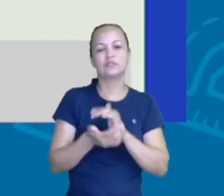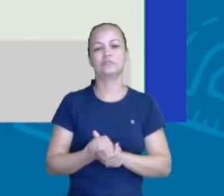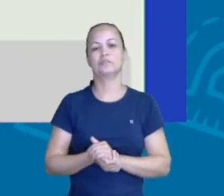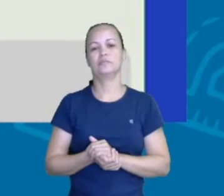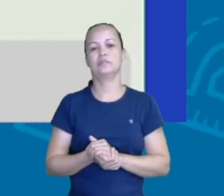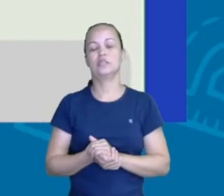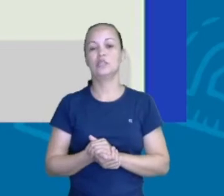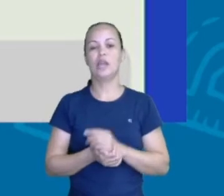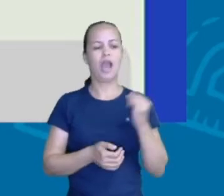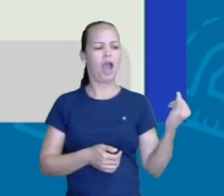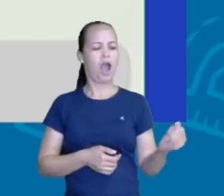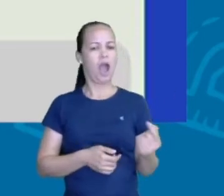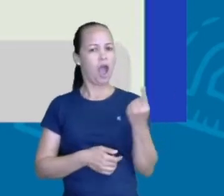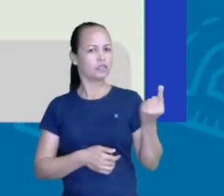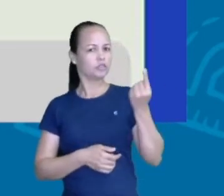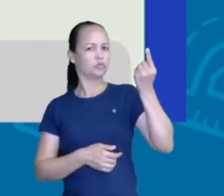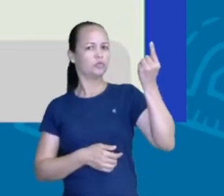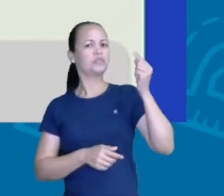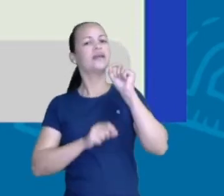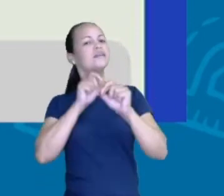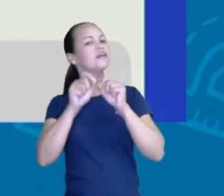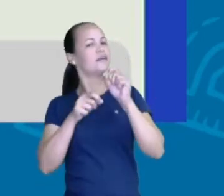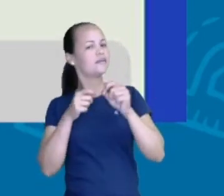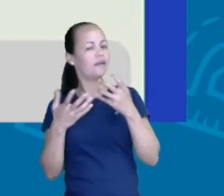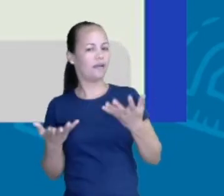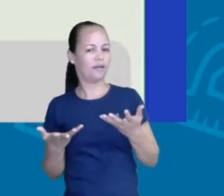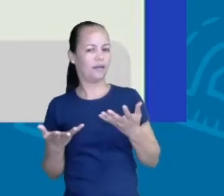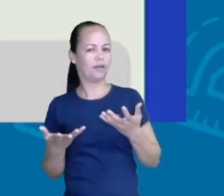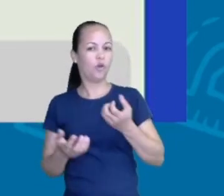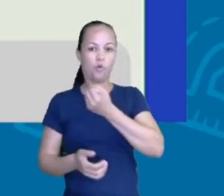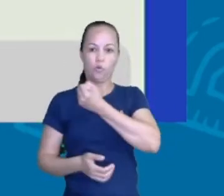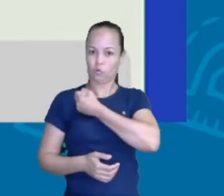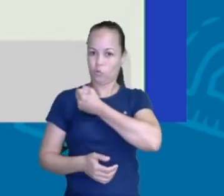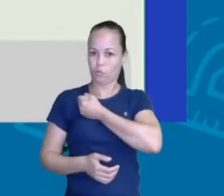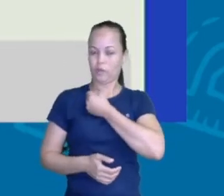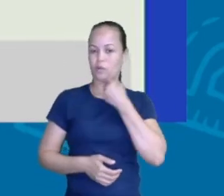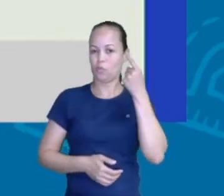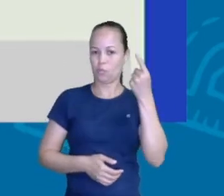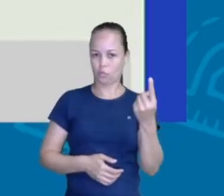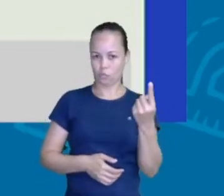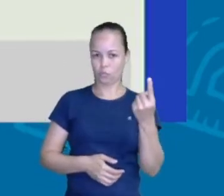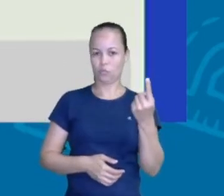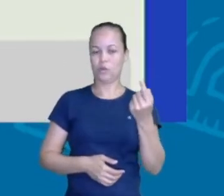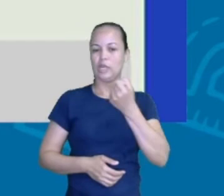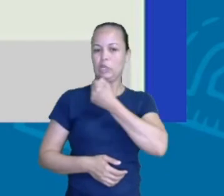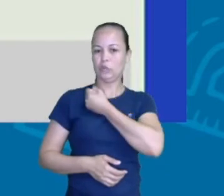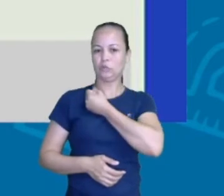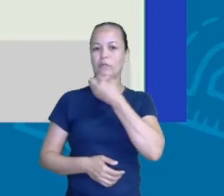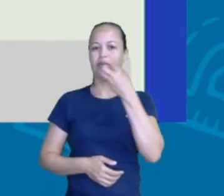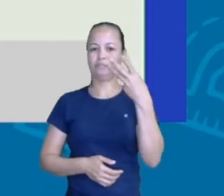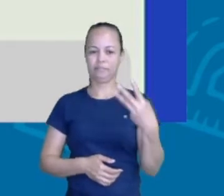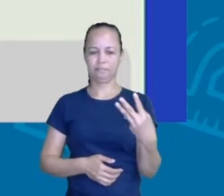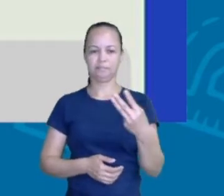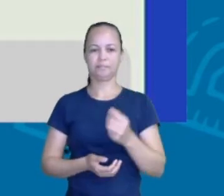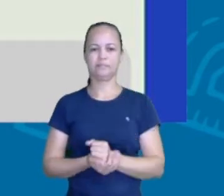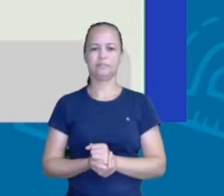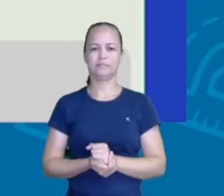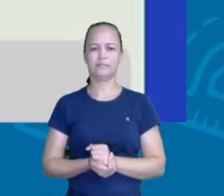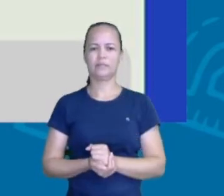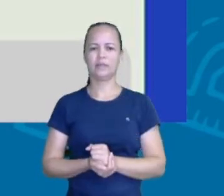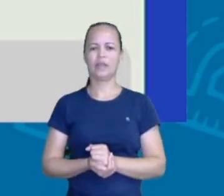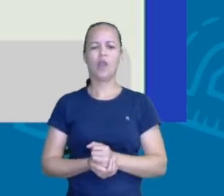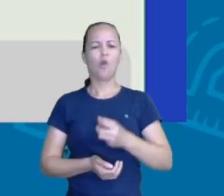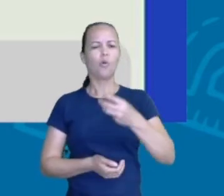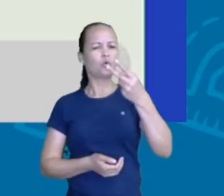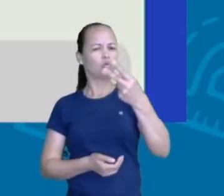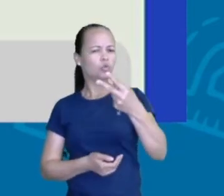adulta? Muito bem! O número 1 e o número 3. O número 2 está em que